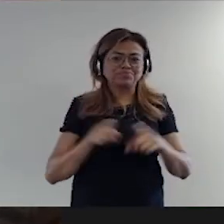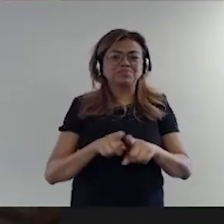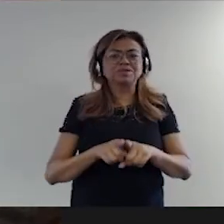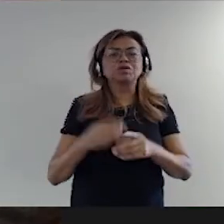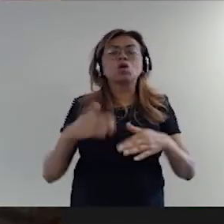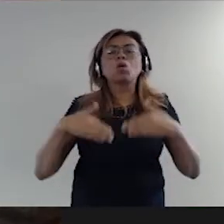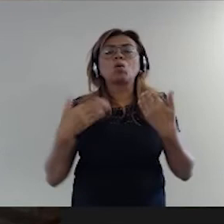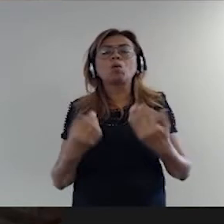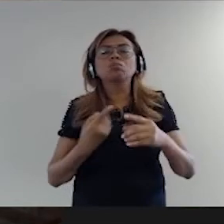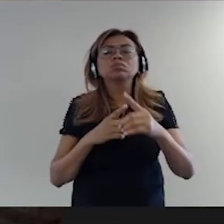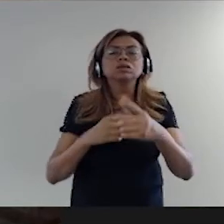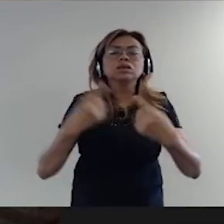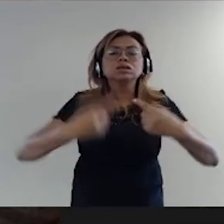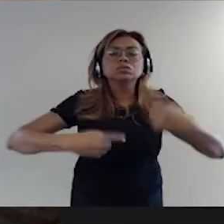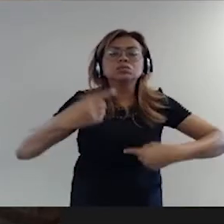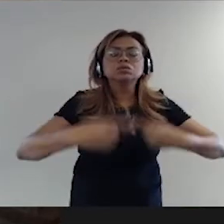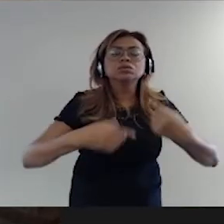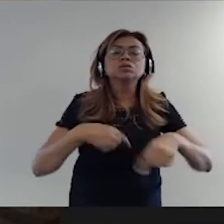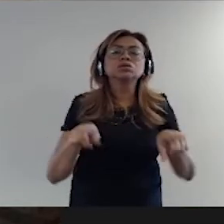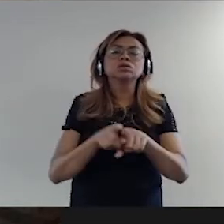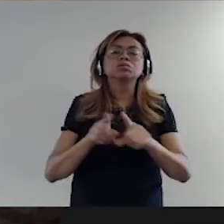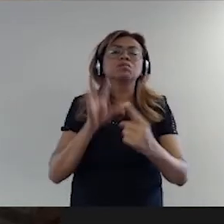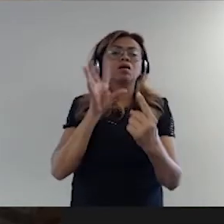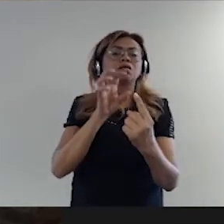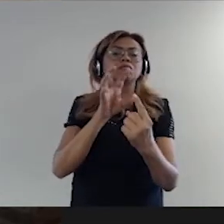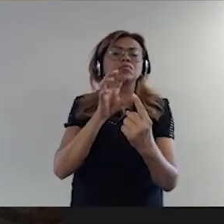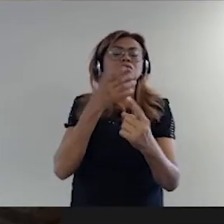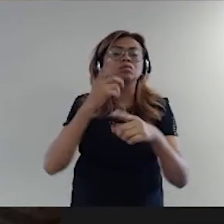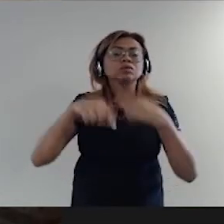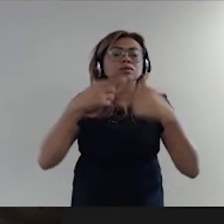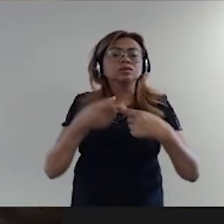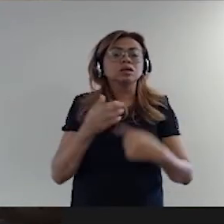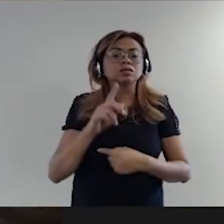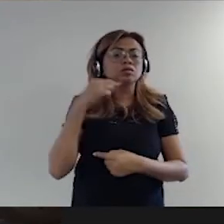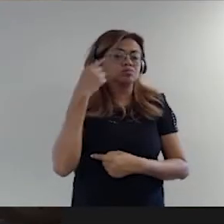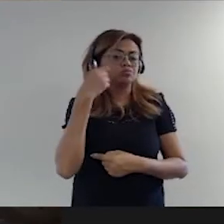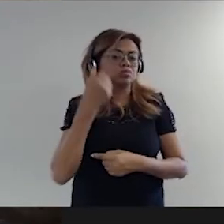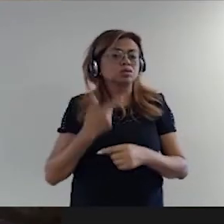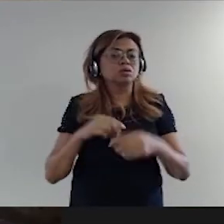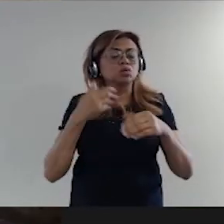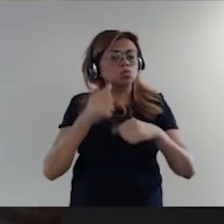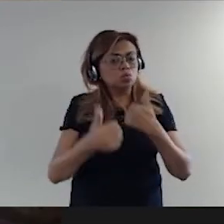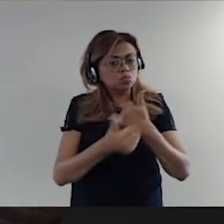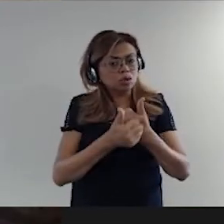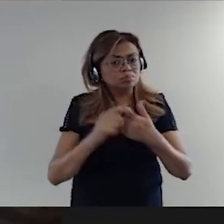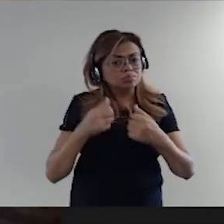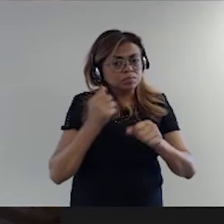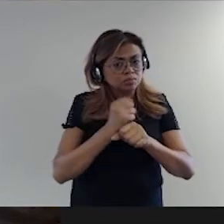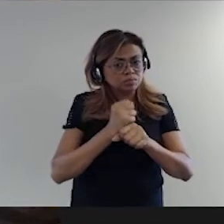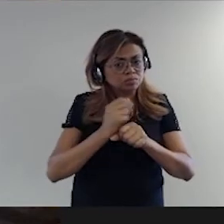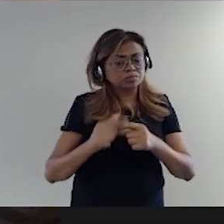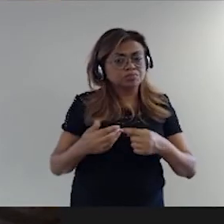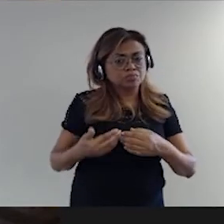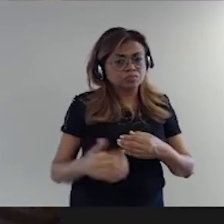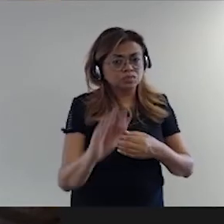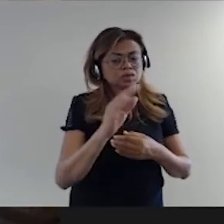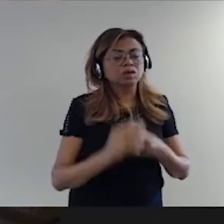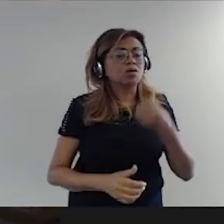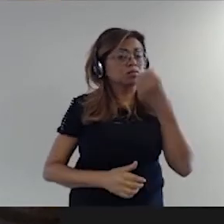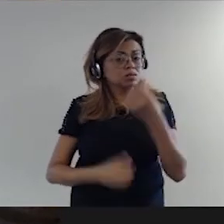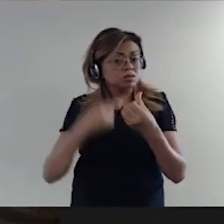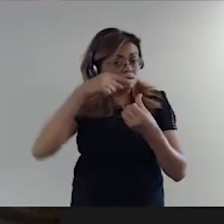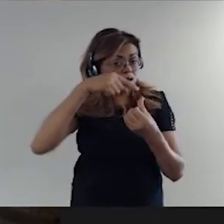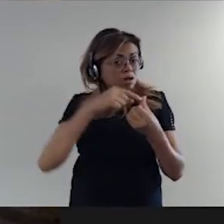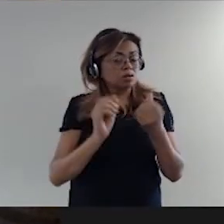políticas que, na minha opinião, influenciarão na advocacia nos próximos anos. E eu vou tratar aqui de